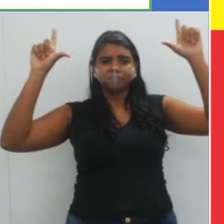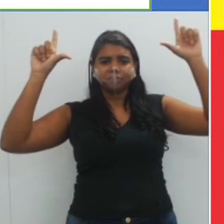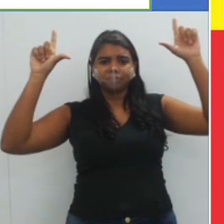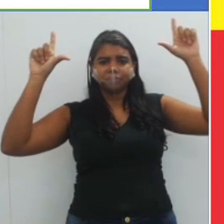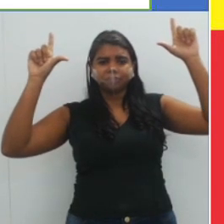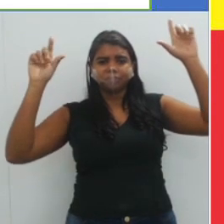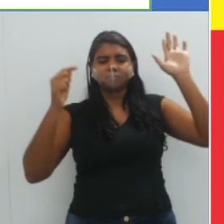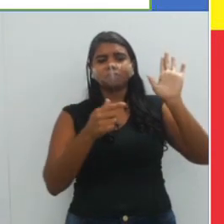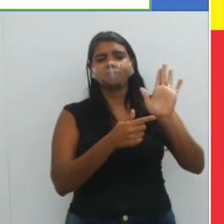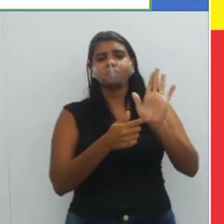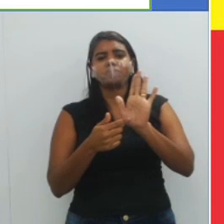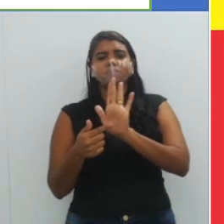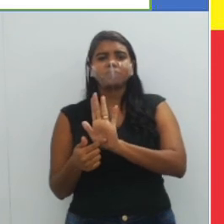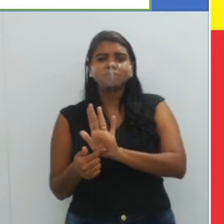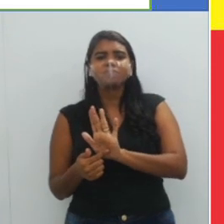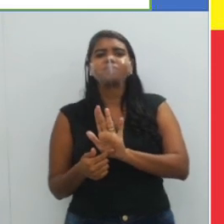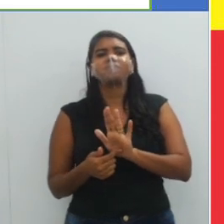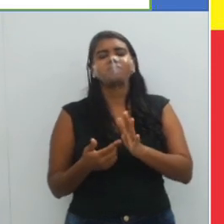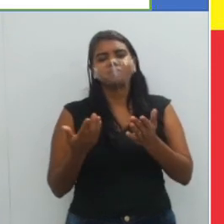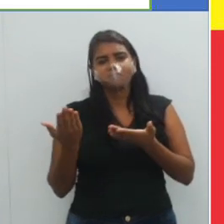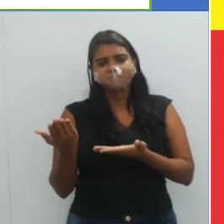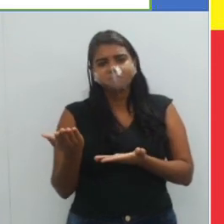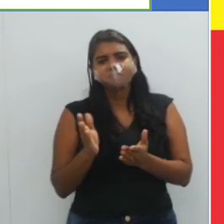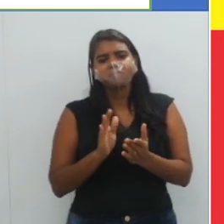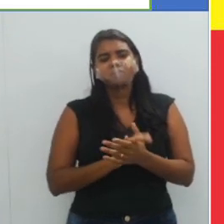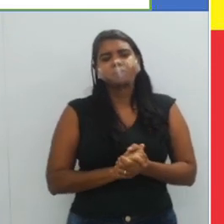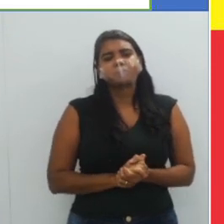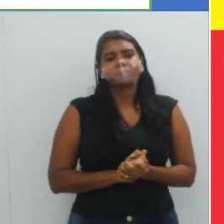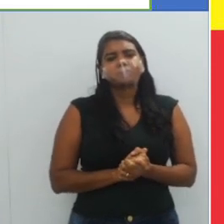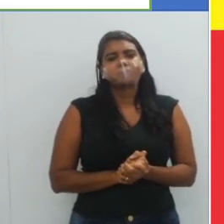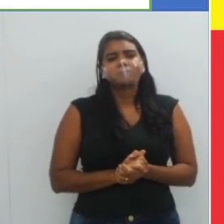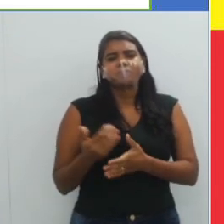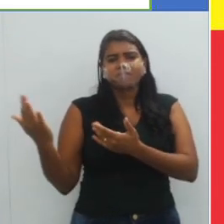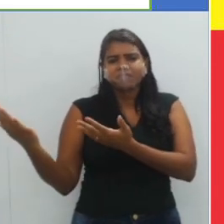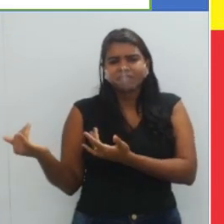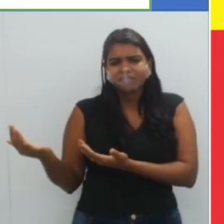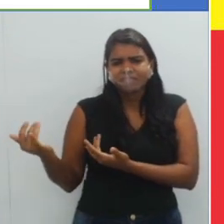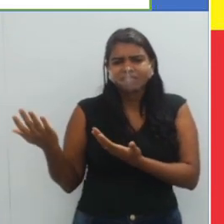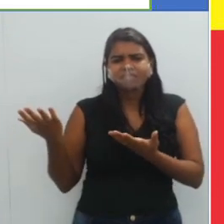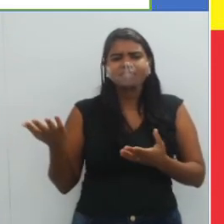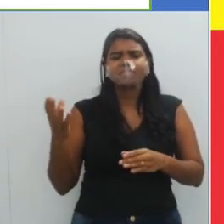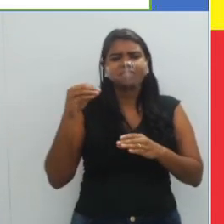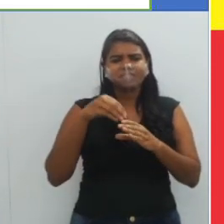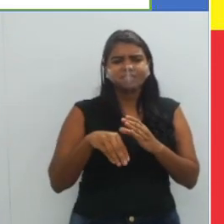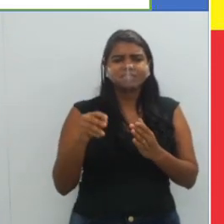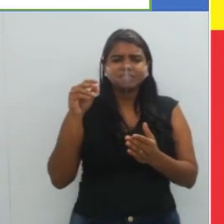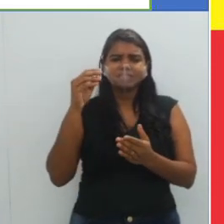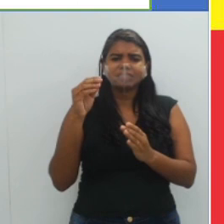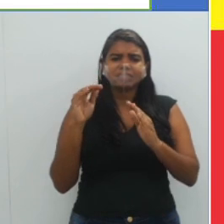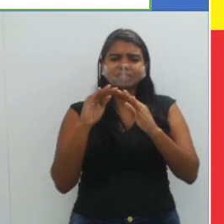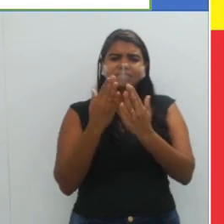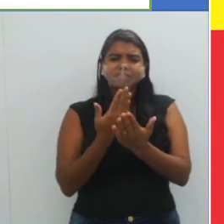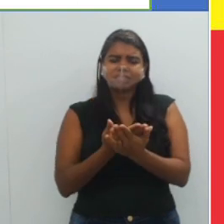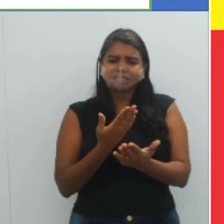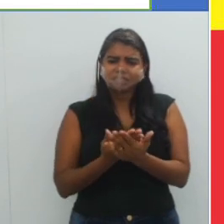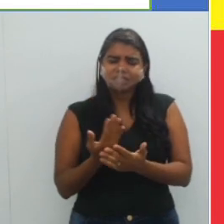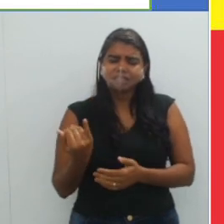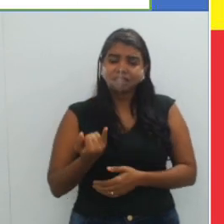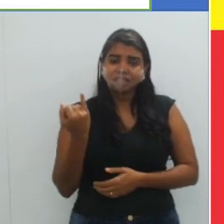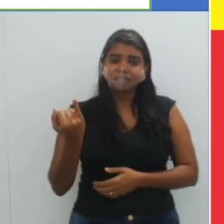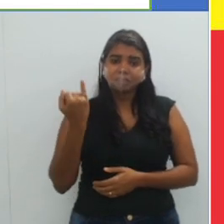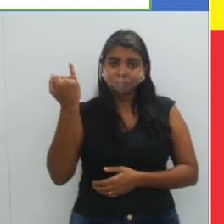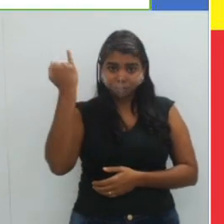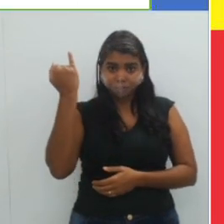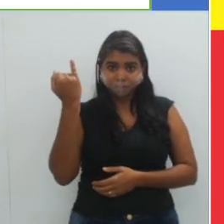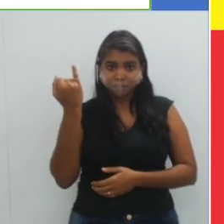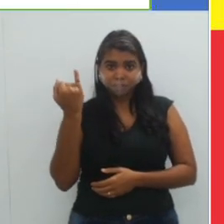mostram registros sobre a questão do bullying entre adolescentes, bullying que ocorre nas escolas. Então é